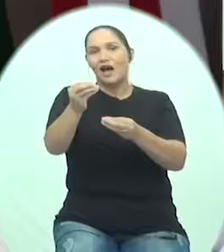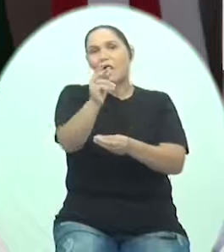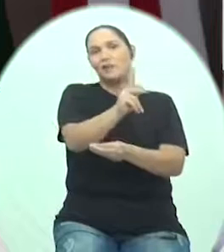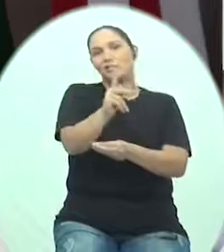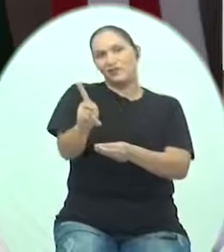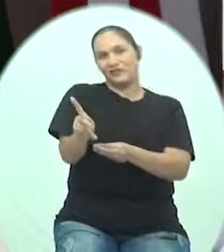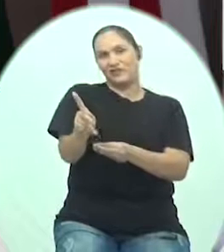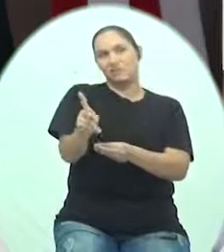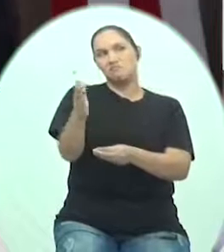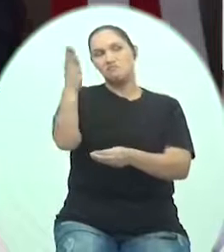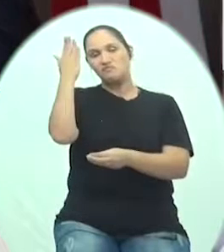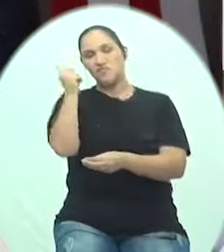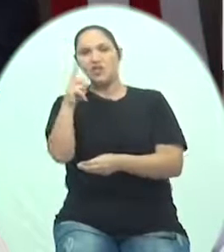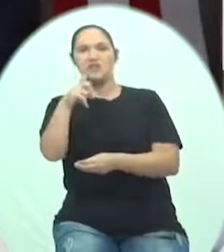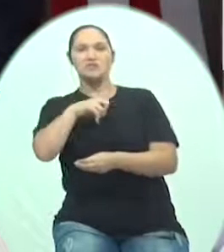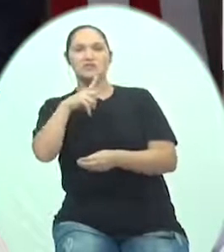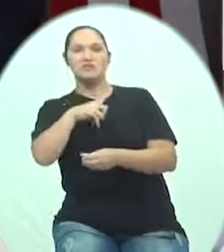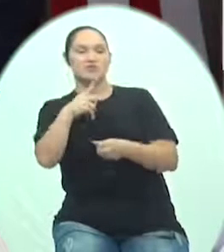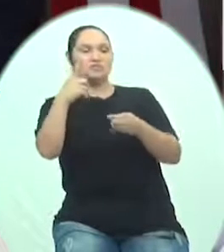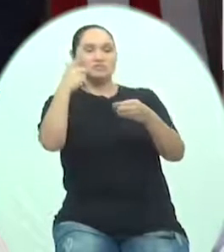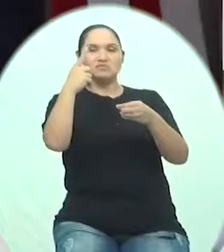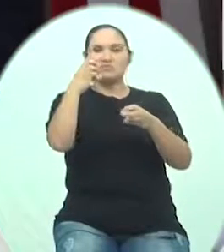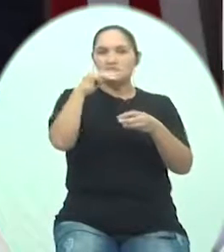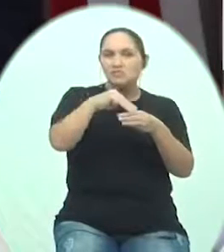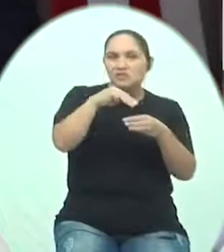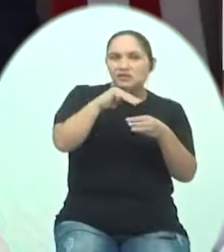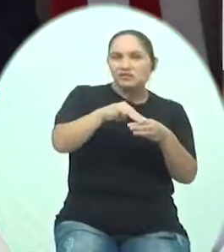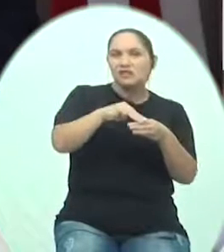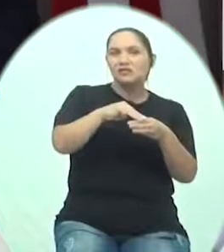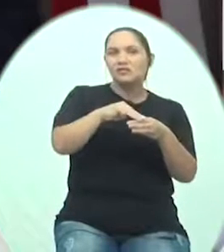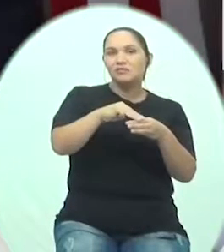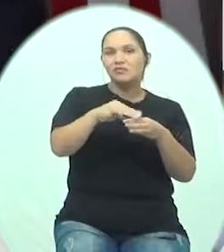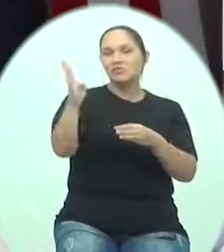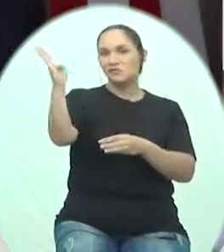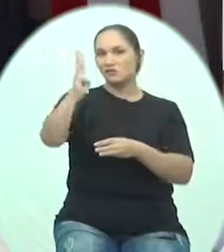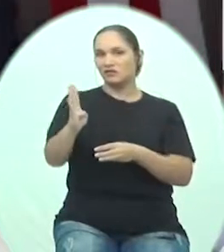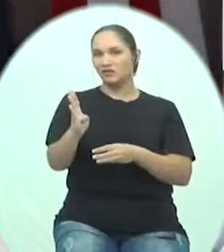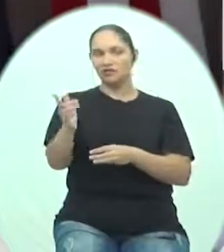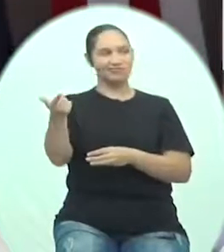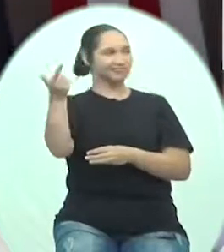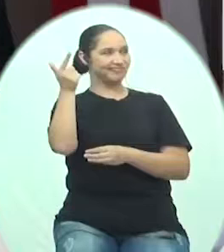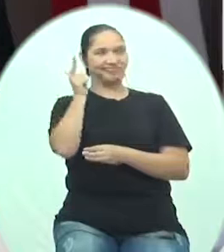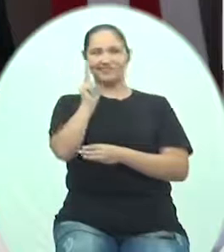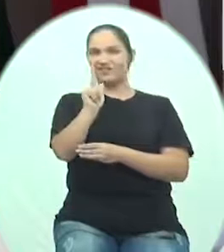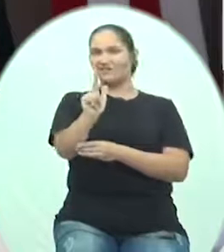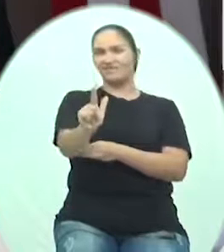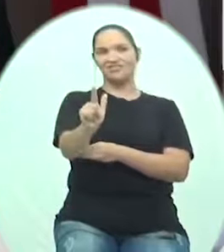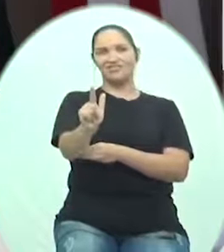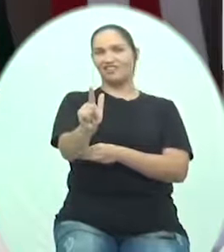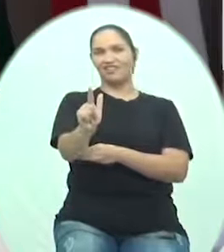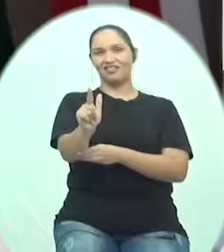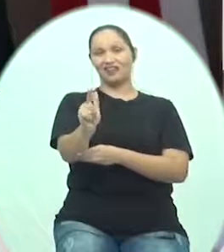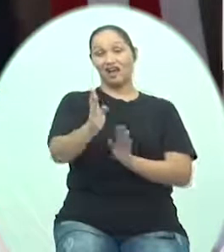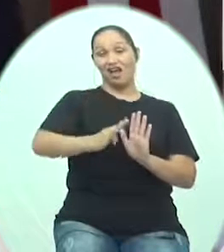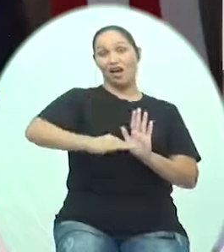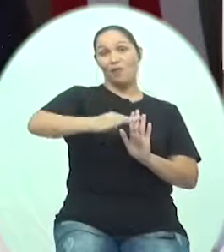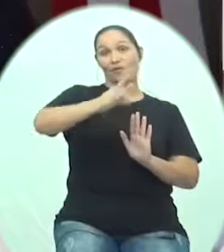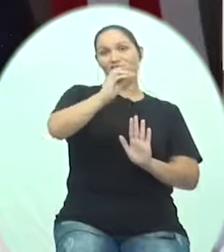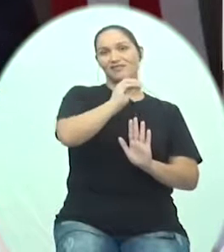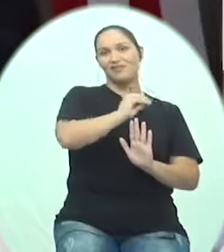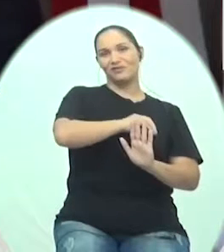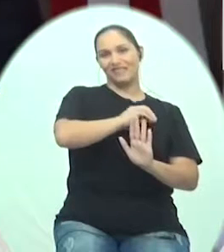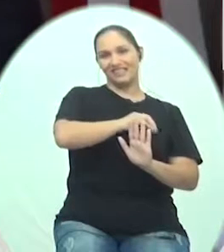existem municípios brasileiros que não vão conseguir fazer esse repasse para os servidores da